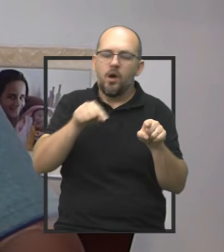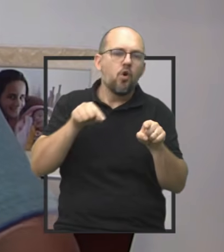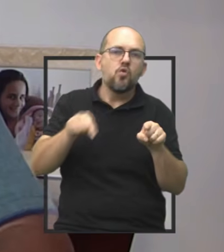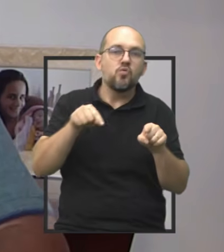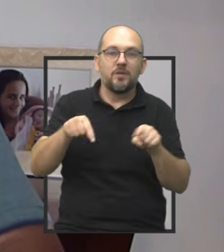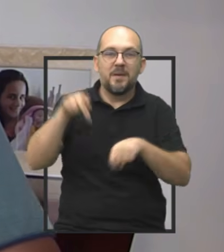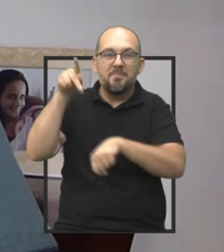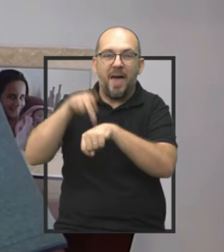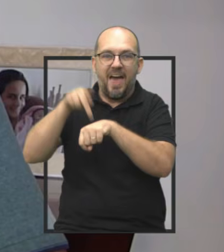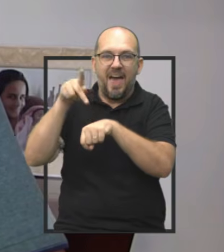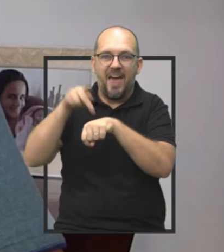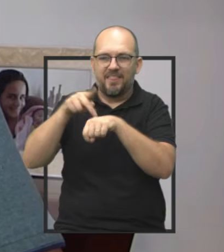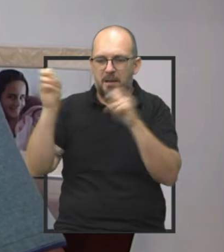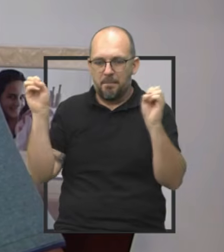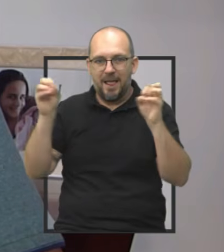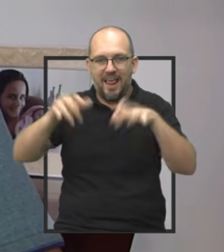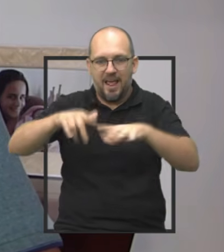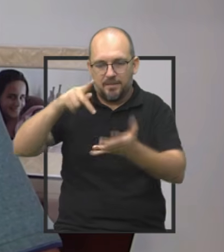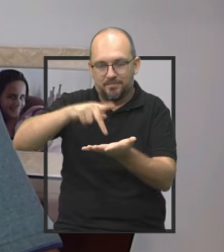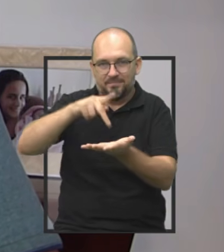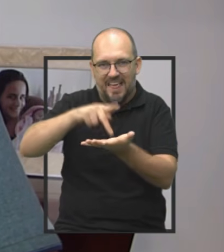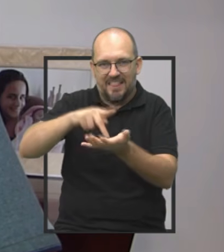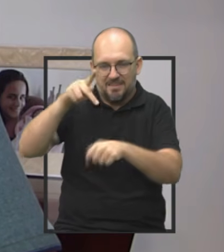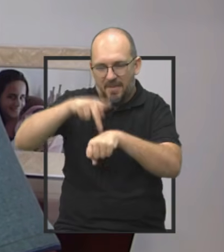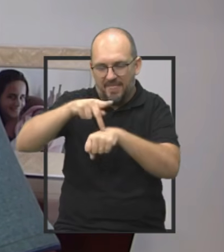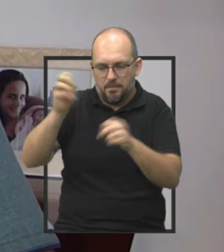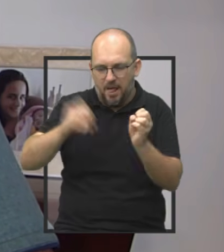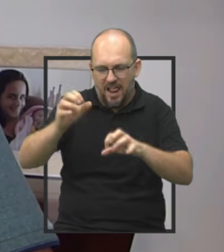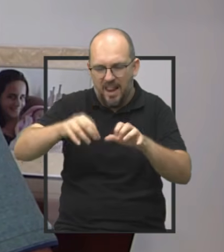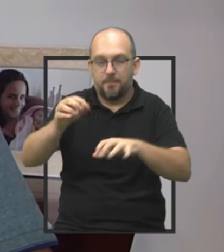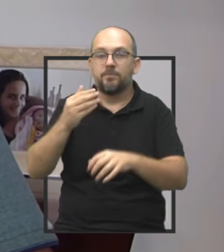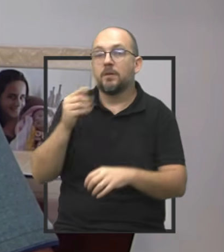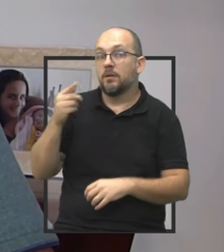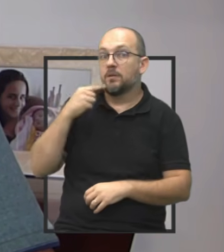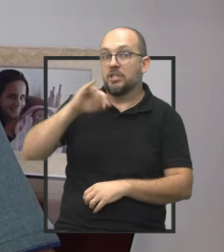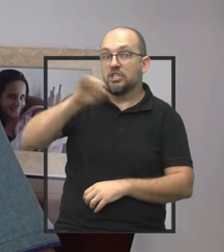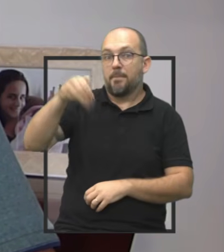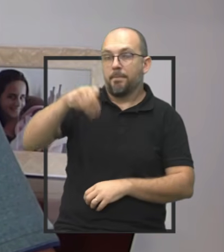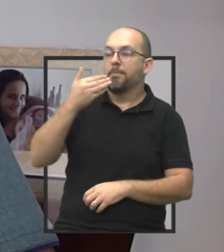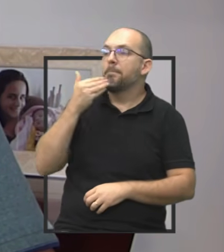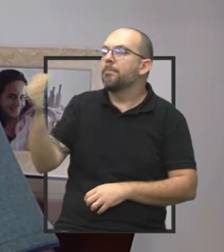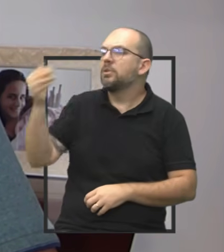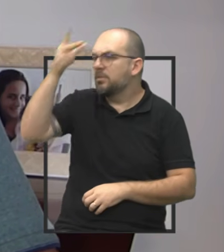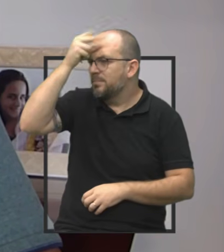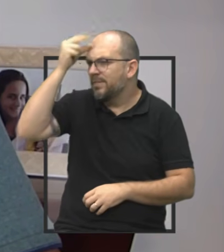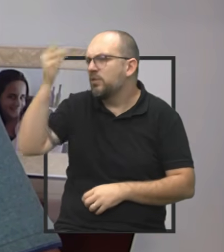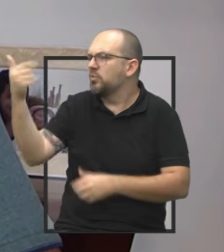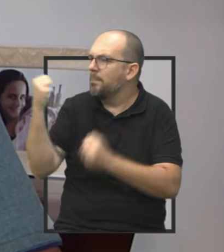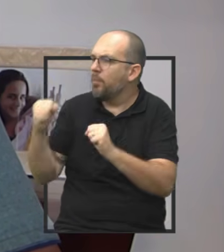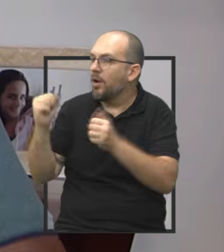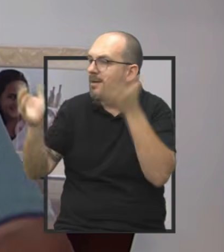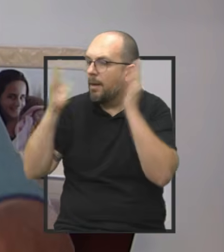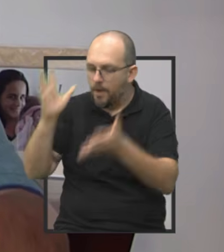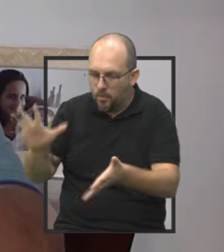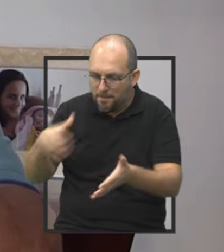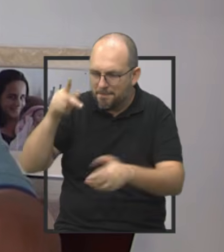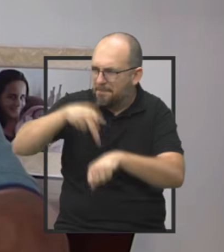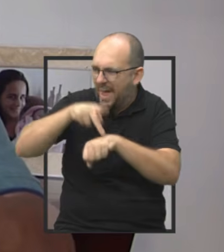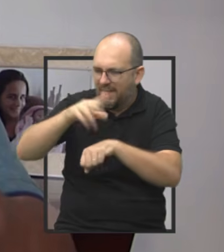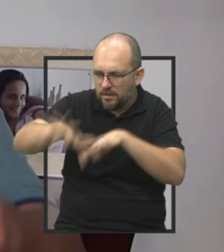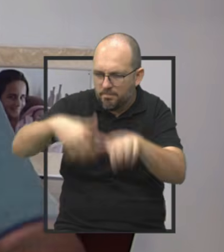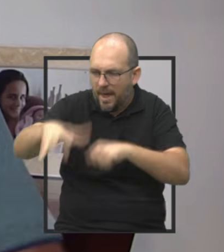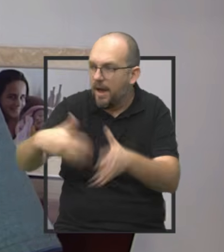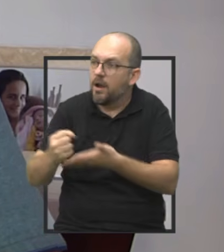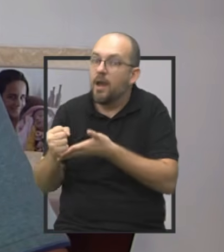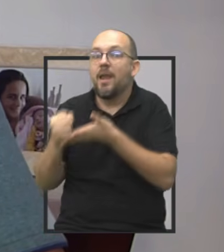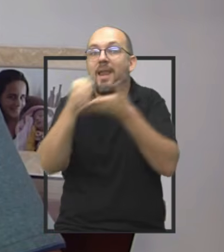cordão de pedra ali. O Zé Maria pediu na prefeitura que a prefeitura mandasse caminhão, máquinas, para trazer aqui, para